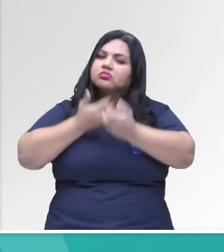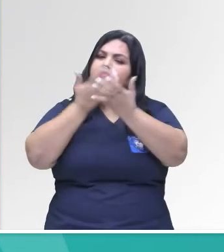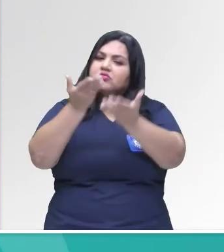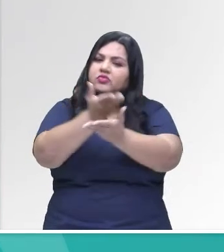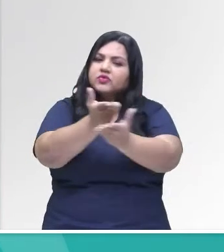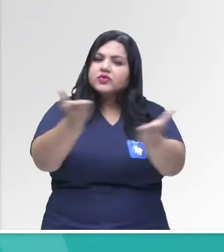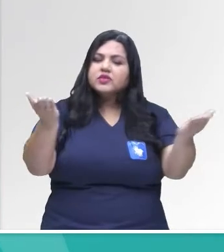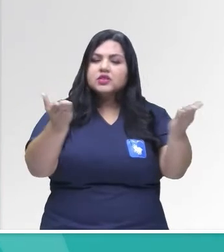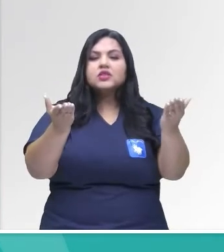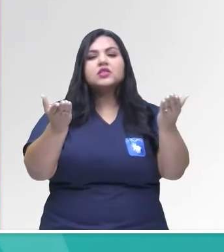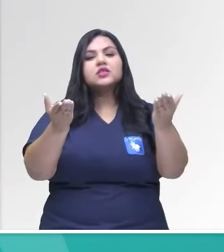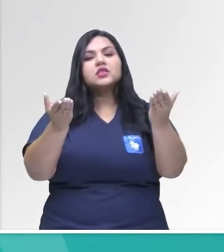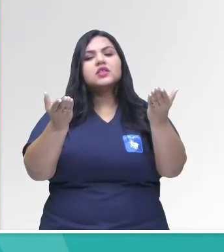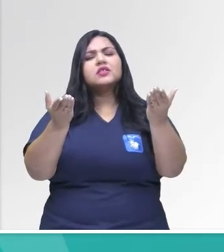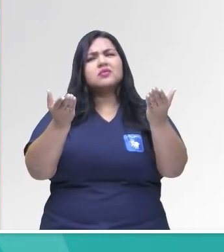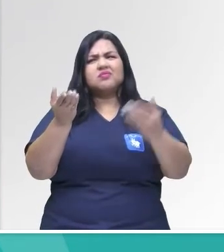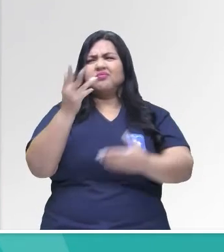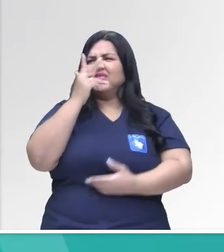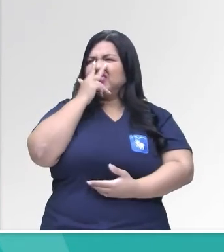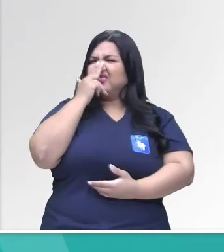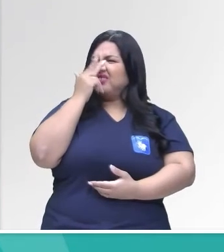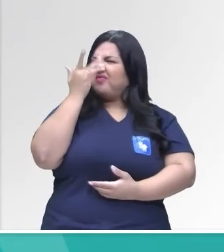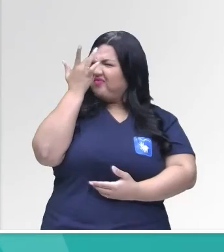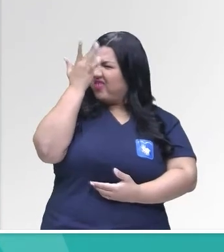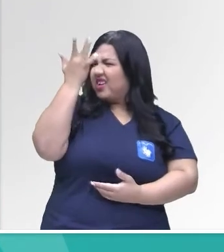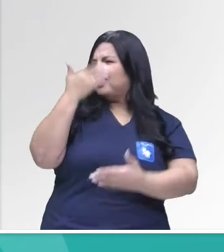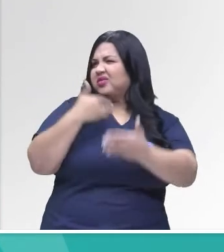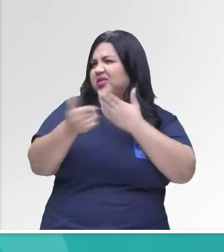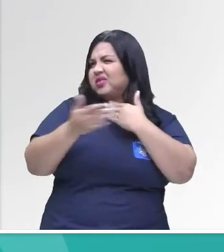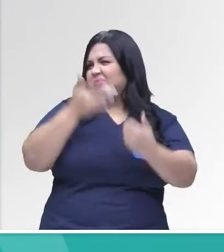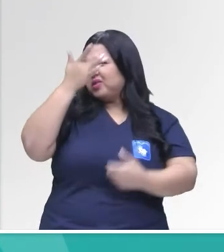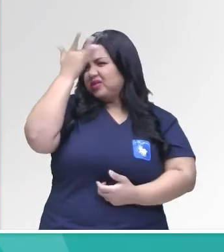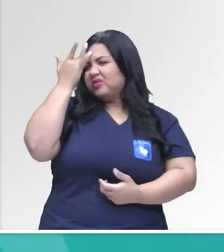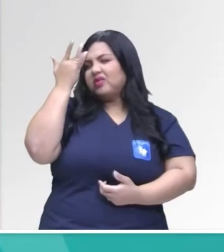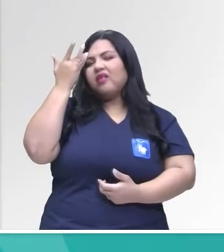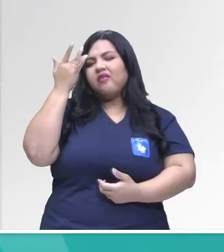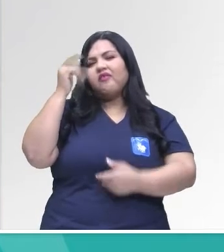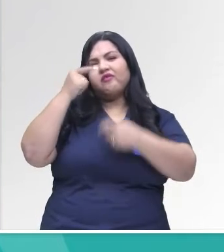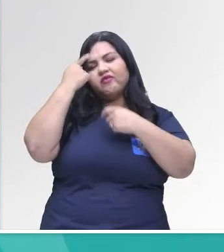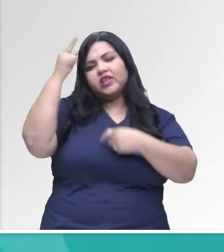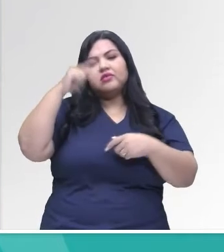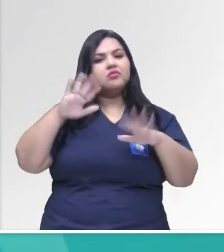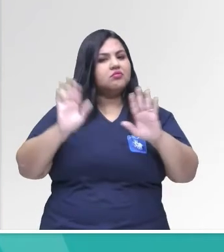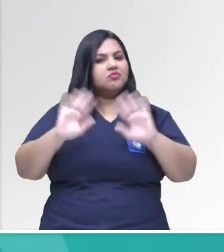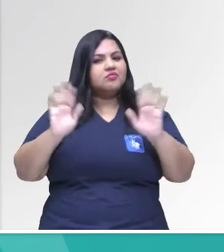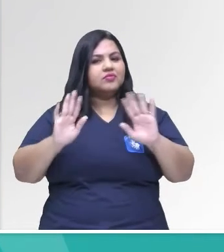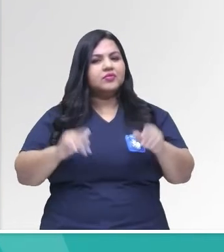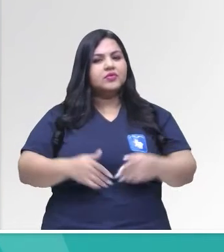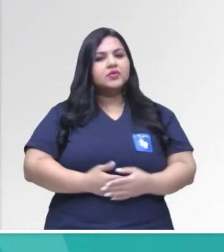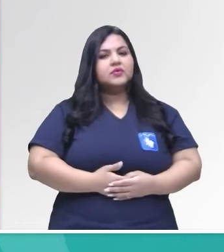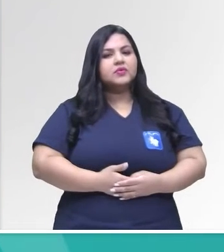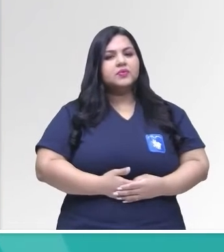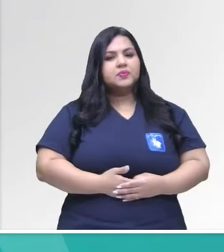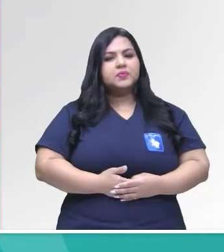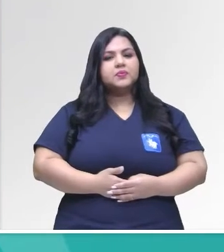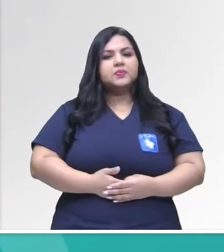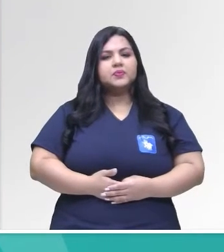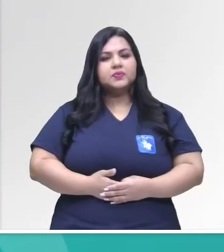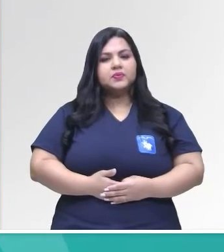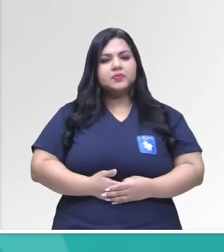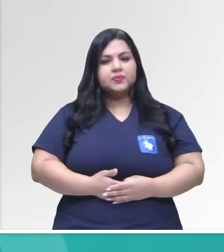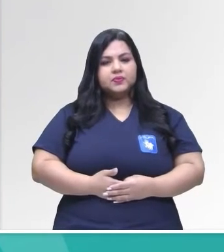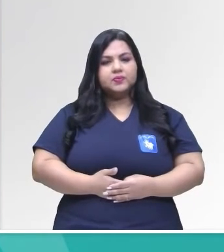também. Parece assim, é tão fácil, qualquer pessoa pode inventar o picolé, mas não foi assim não. Vejam aqui. Então, some